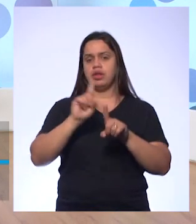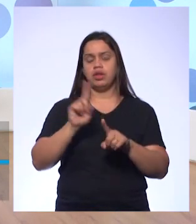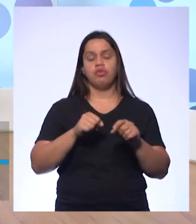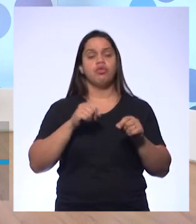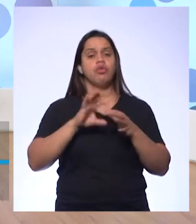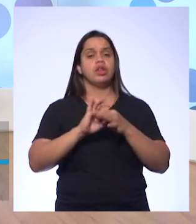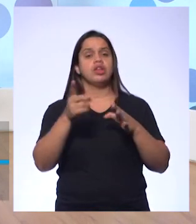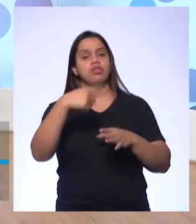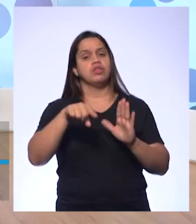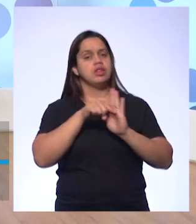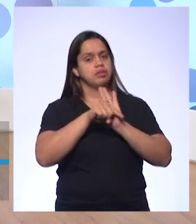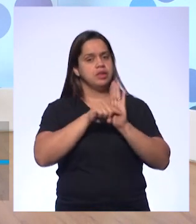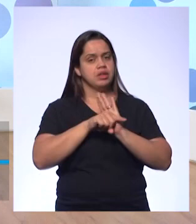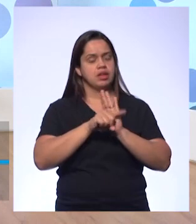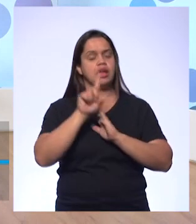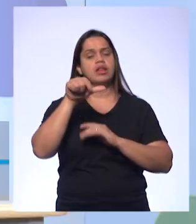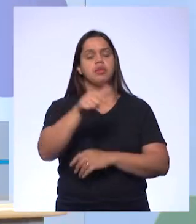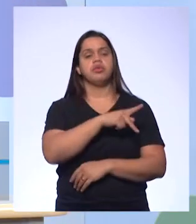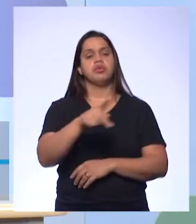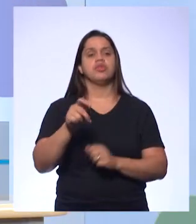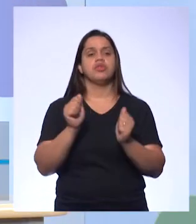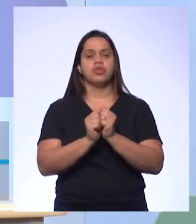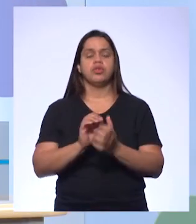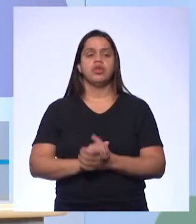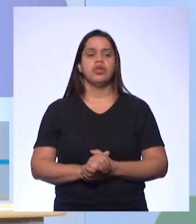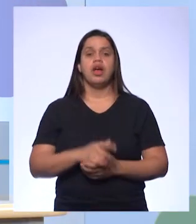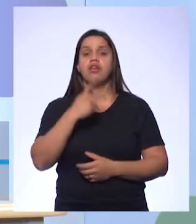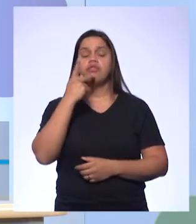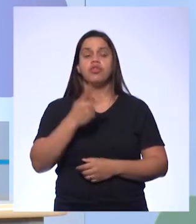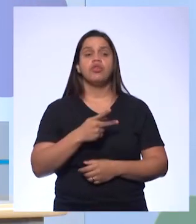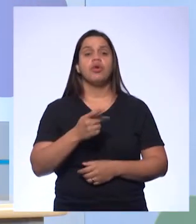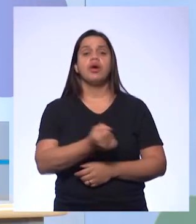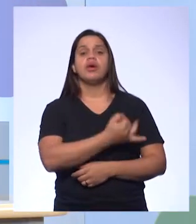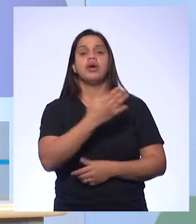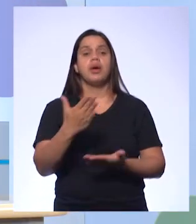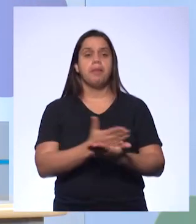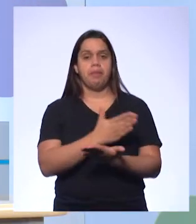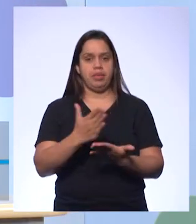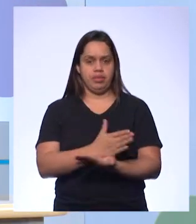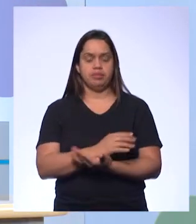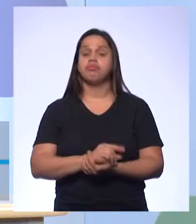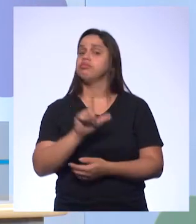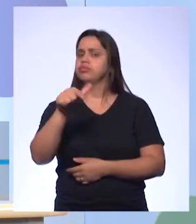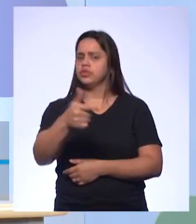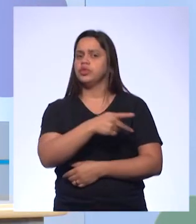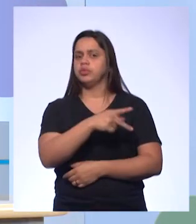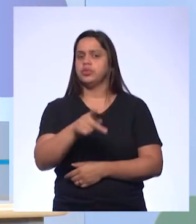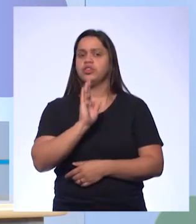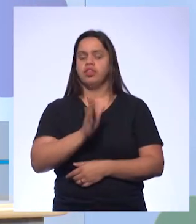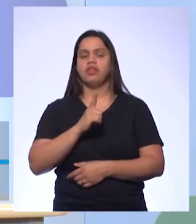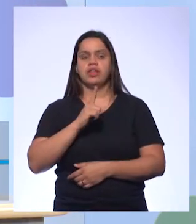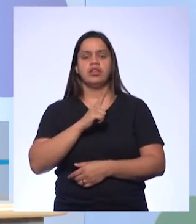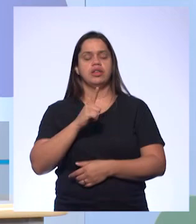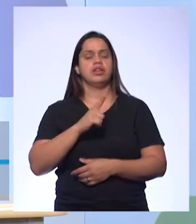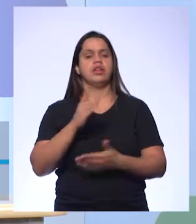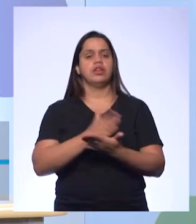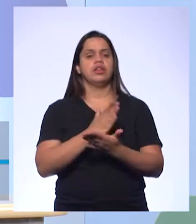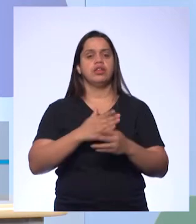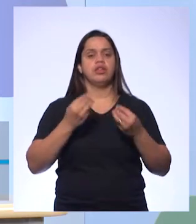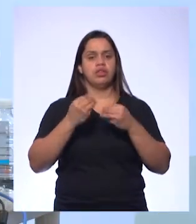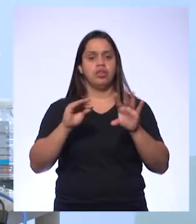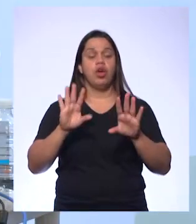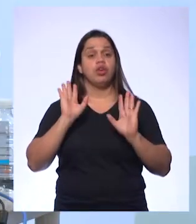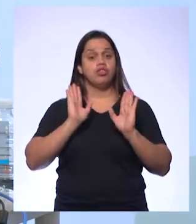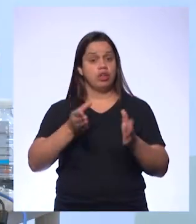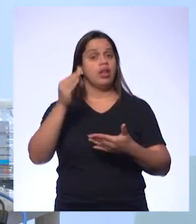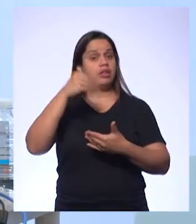pesquisarem e o professor confirma com Tem vocês. gente perguntando quais são as páginas, os professores logo terão acesso a esse caderno estendido, e aí eles Já está voltam. na